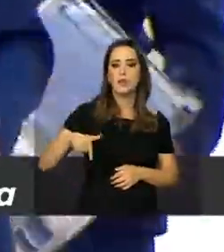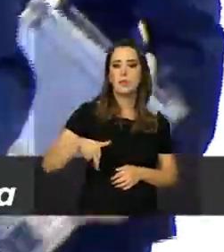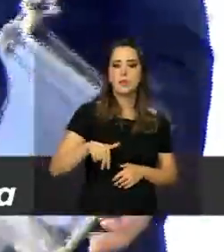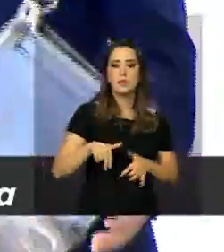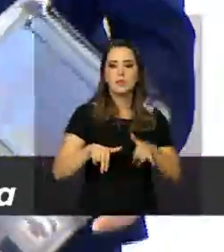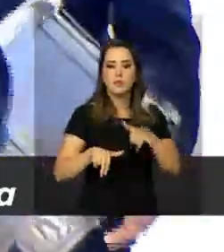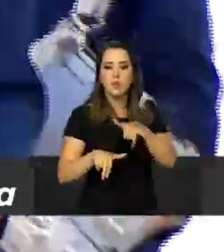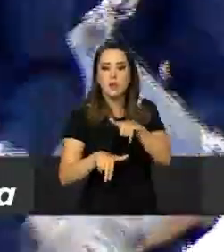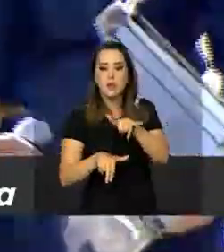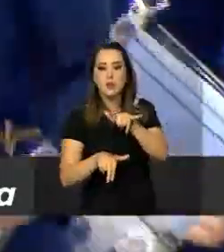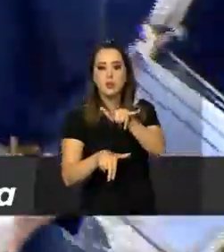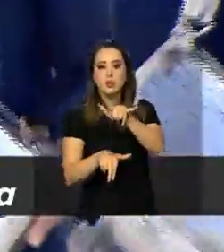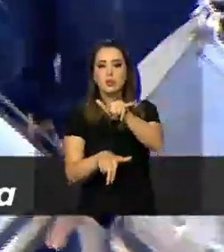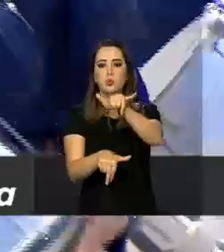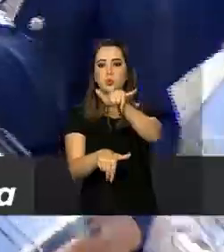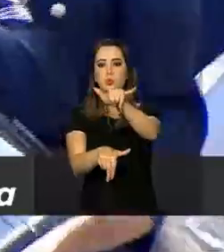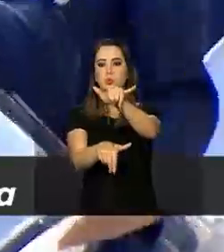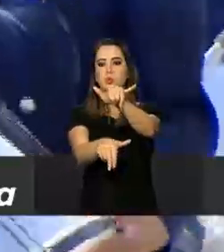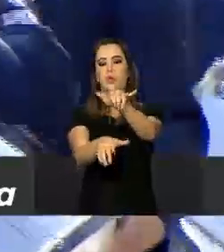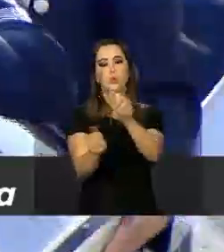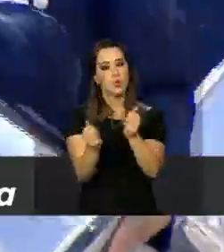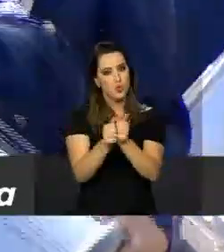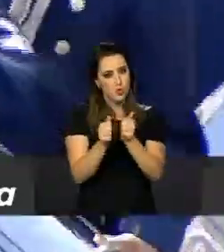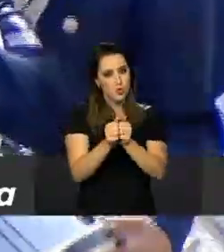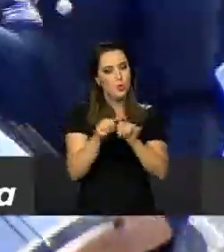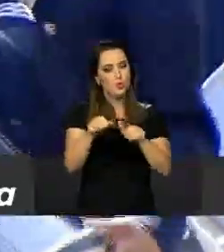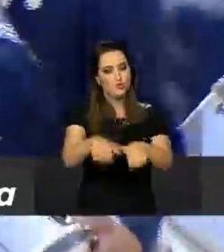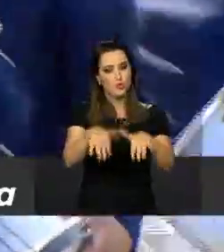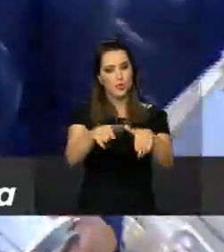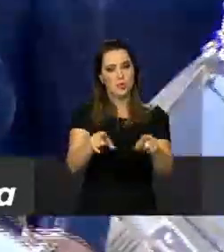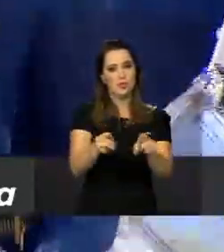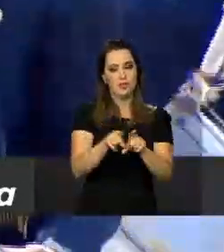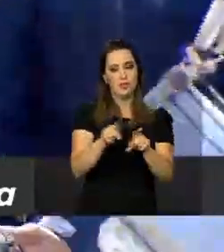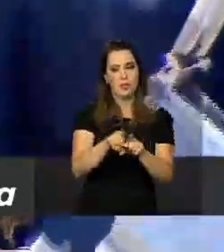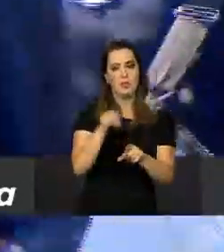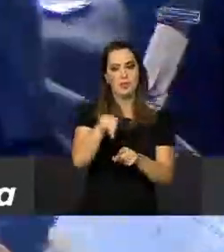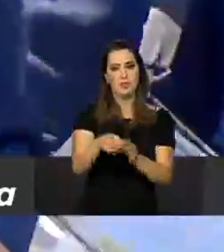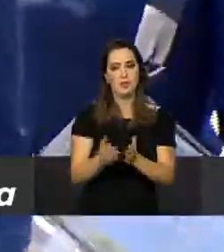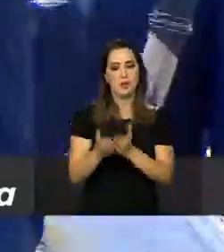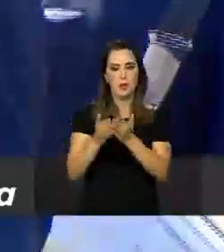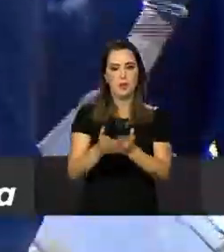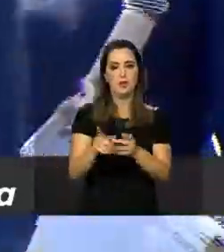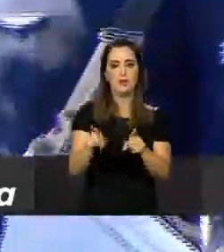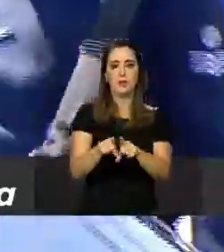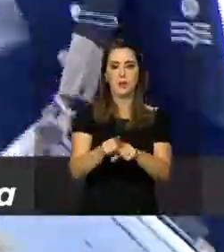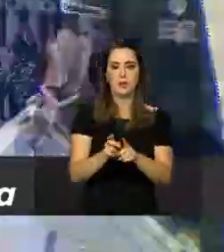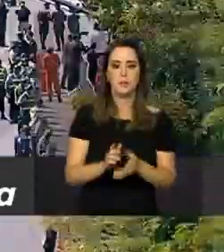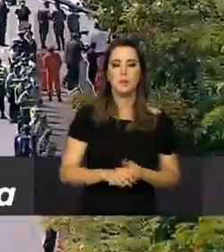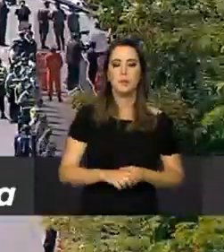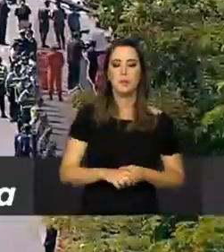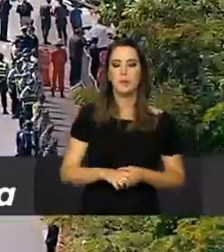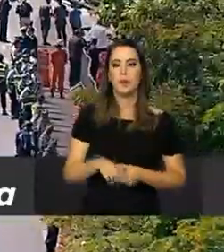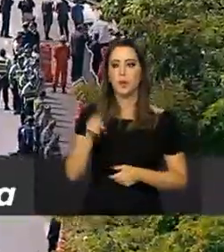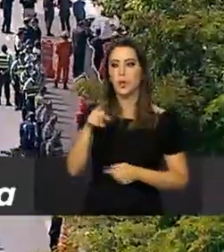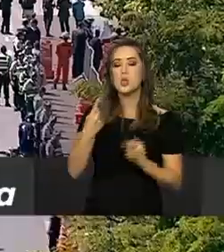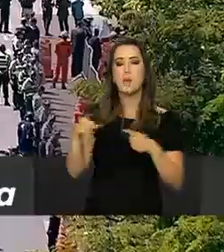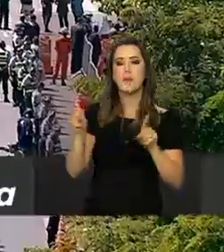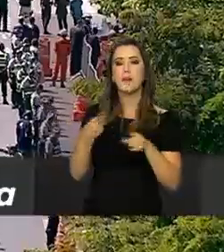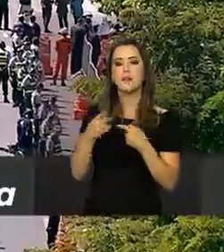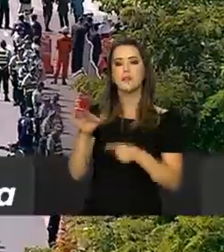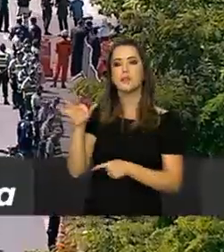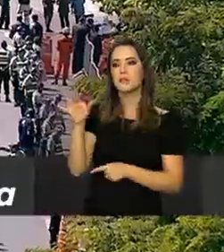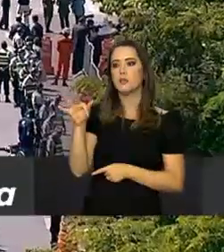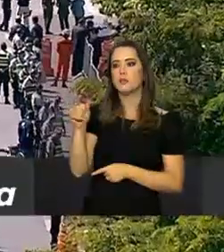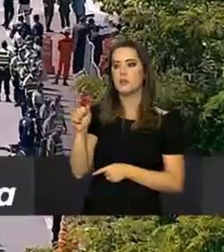interessante essa parte, bem legal. Da Marinha também tivemos, né? Também temos da Marinha. Essa é uma banda, então, da Força